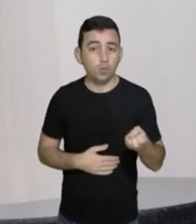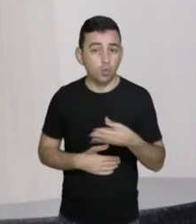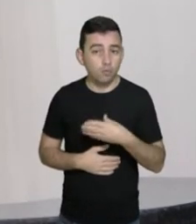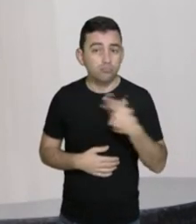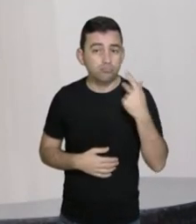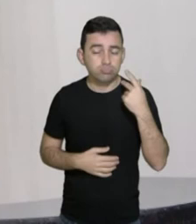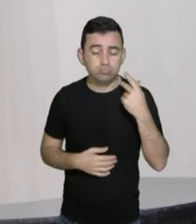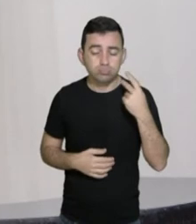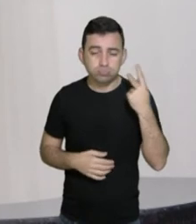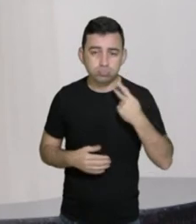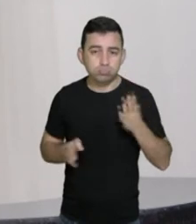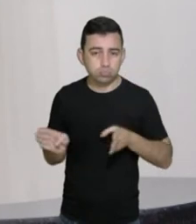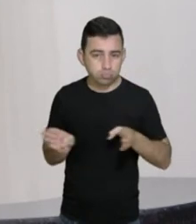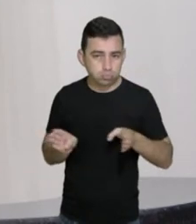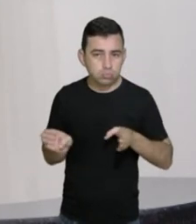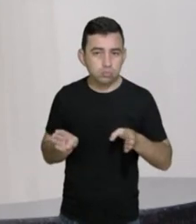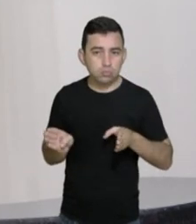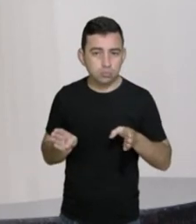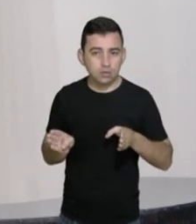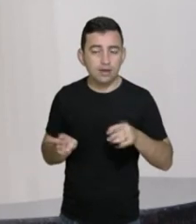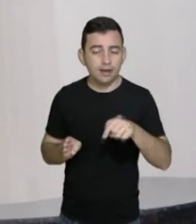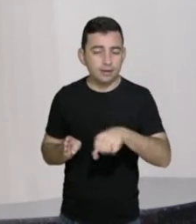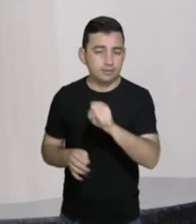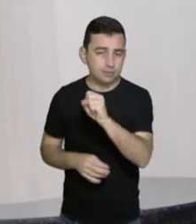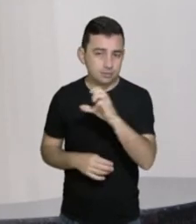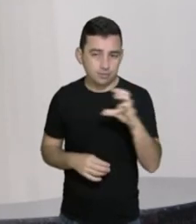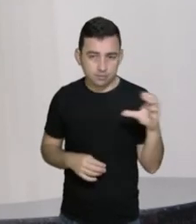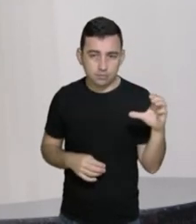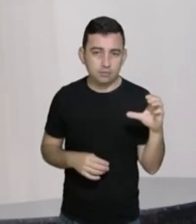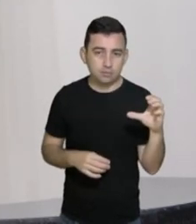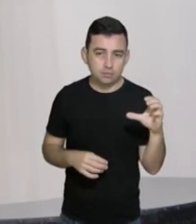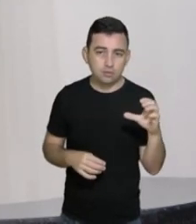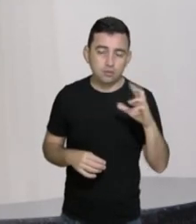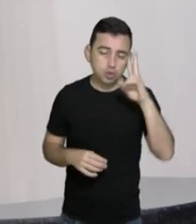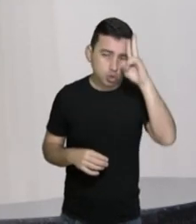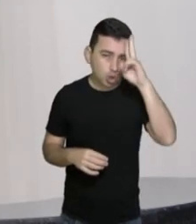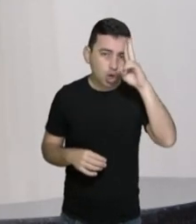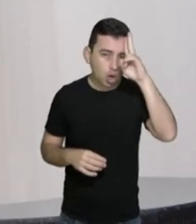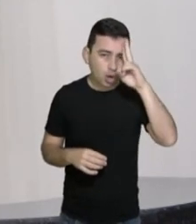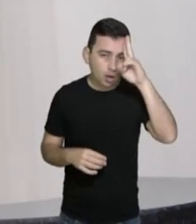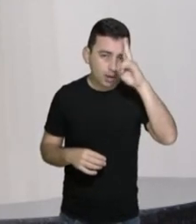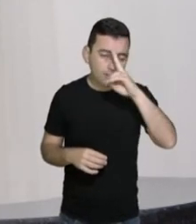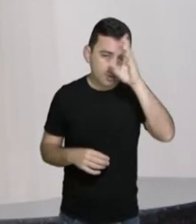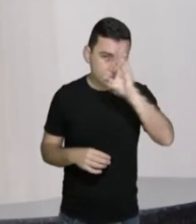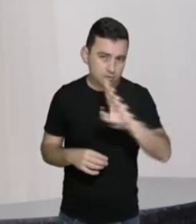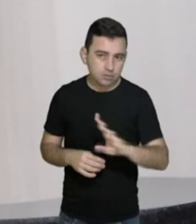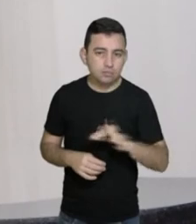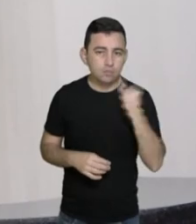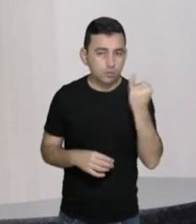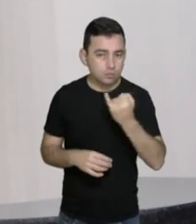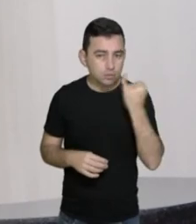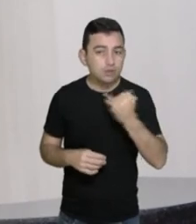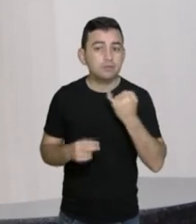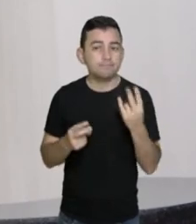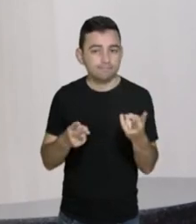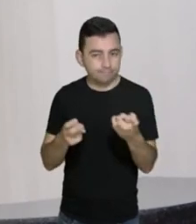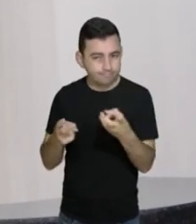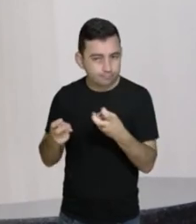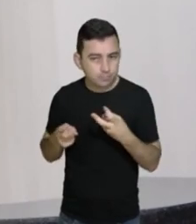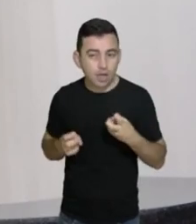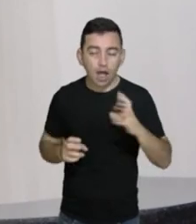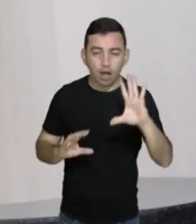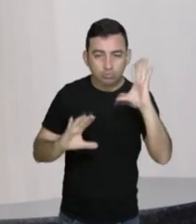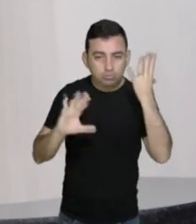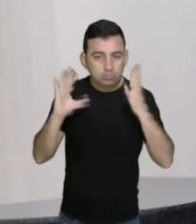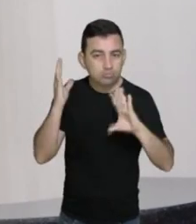um novo momento político em Santa Catarina e na história do Brasil. E é relevante que a gente perceba o que está